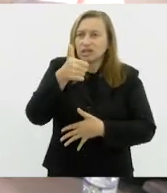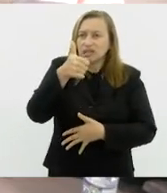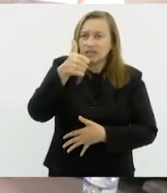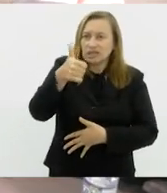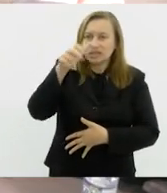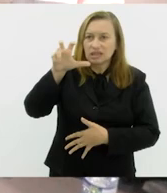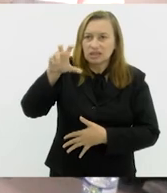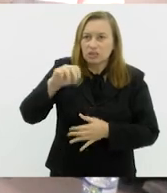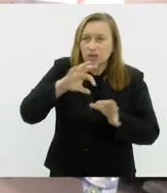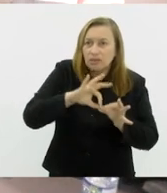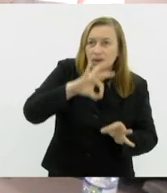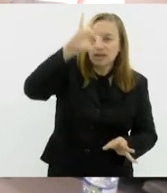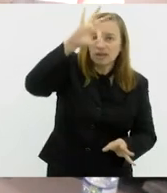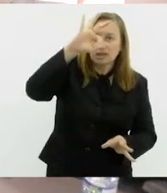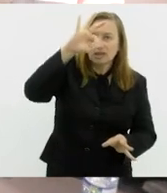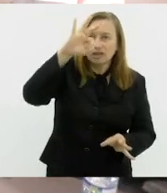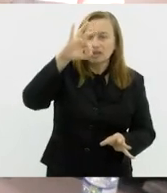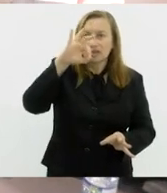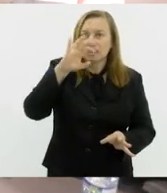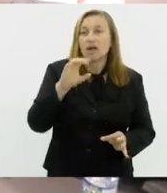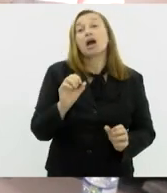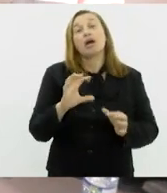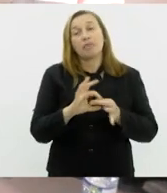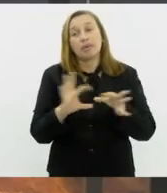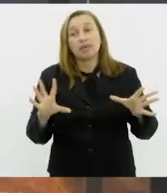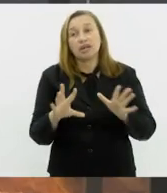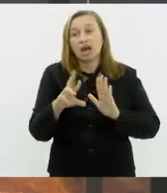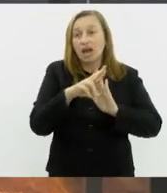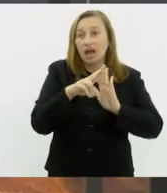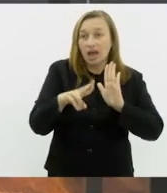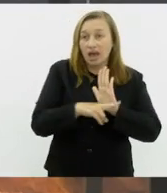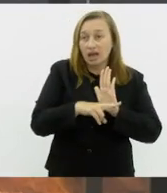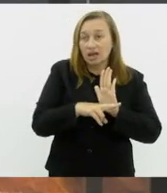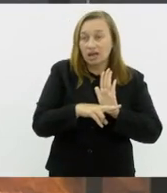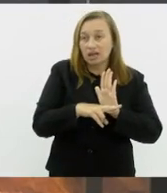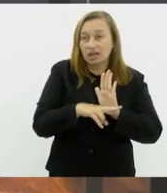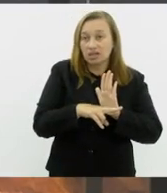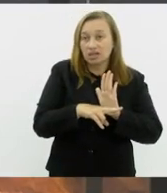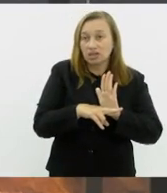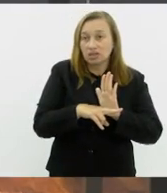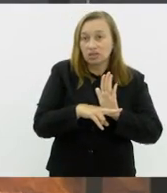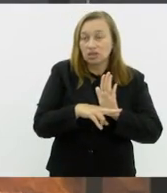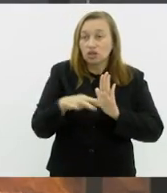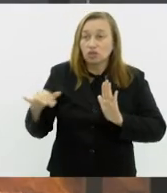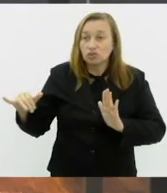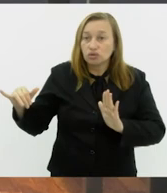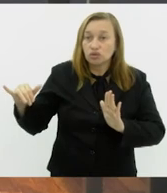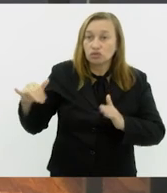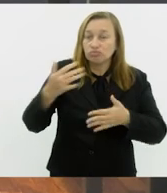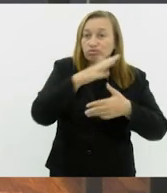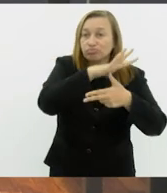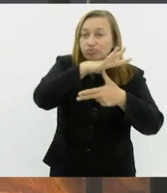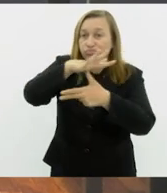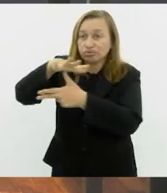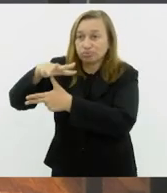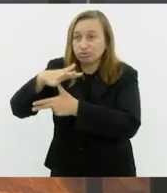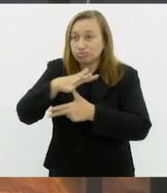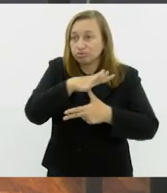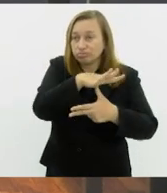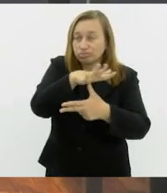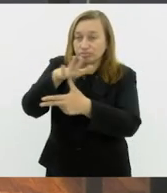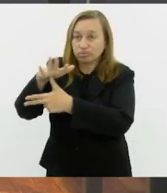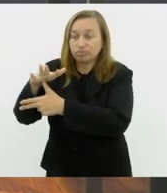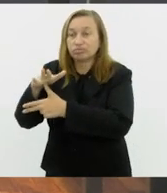raio? Permite, desde que ela siga as regras de voo visual. Isso é permitido pelas regras de voo